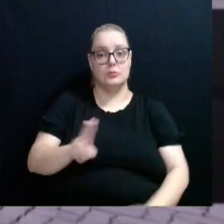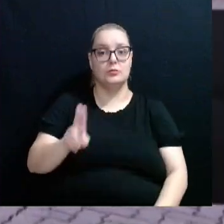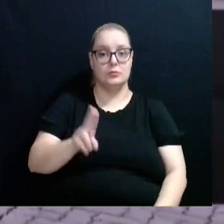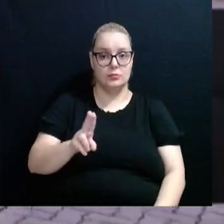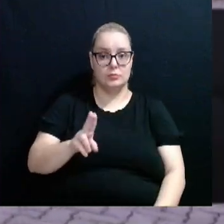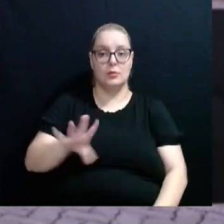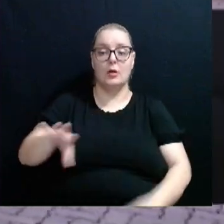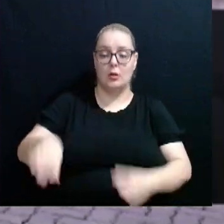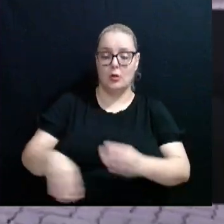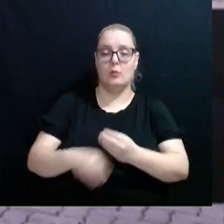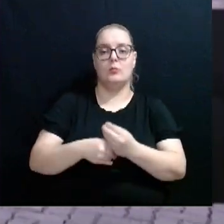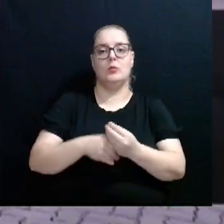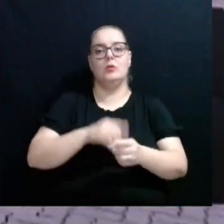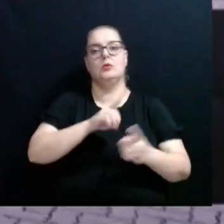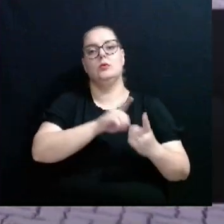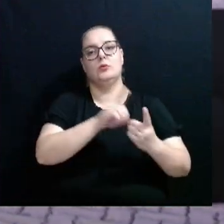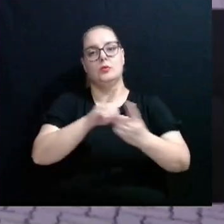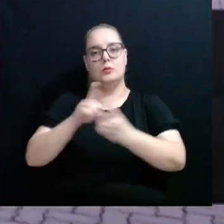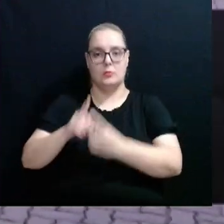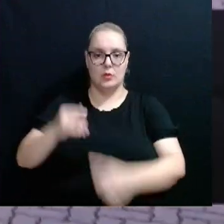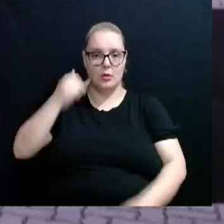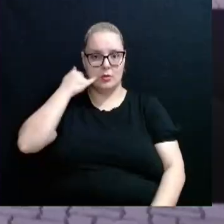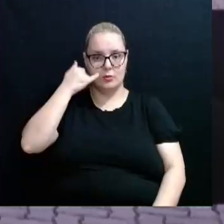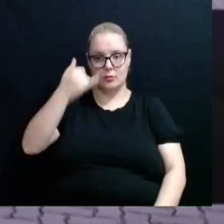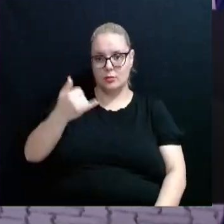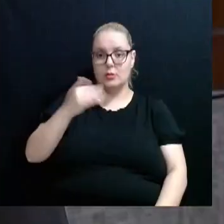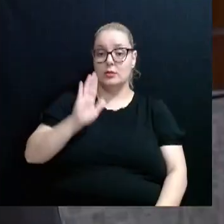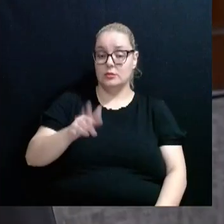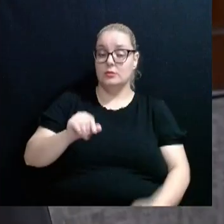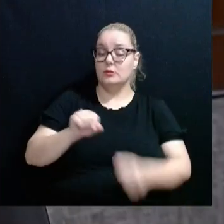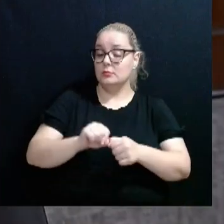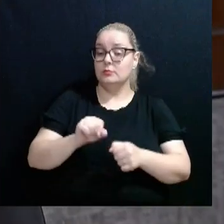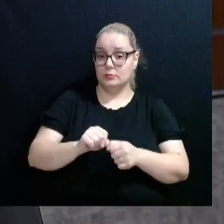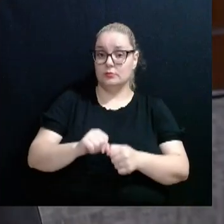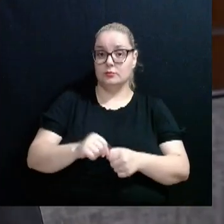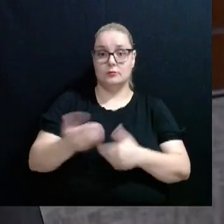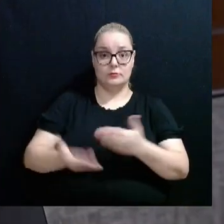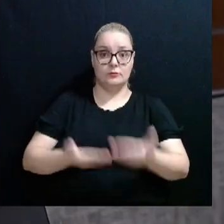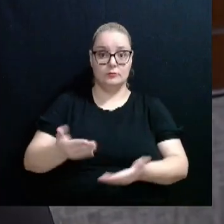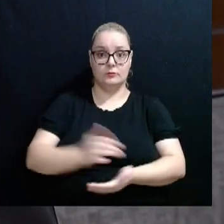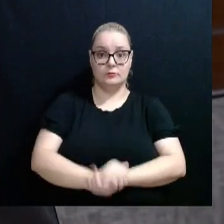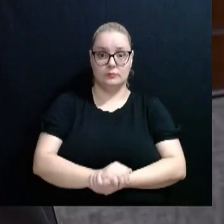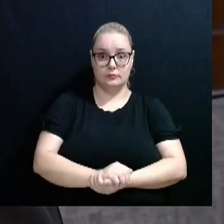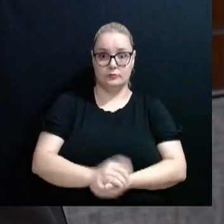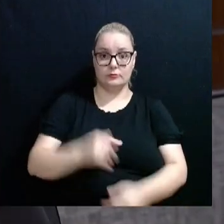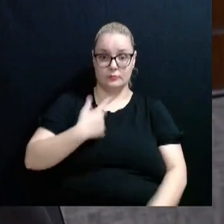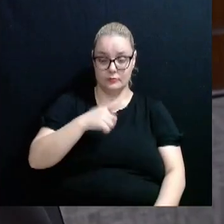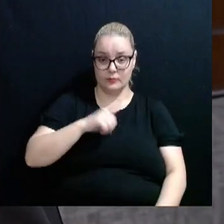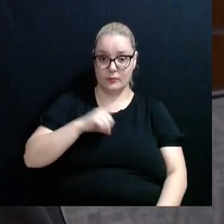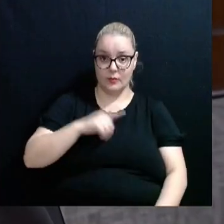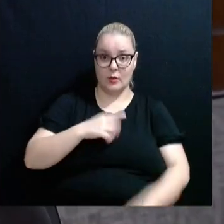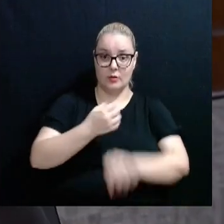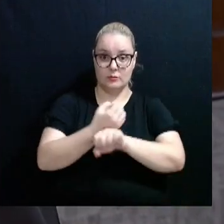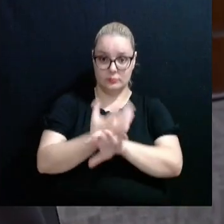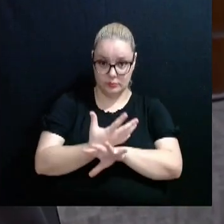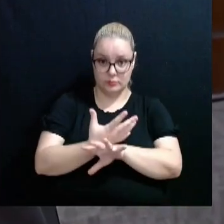ao atendimento telefônico já realizado pelo serviço. Nós temos hoje um teleatendimento já